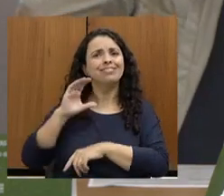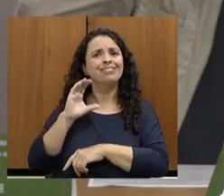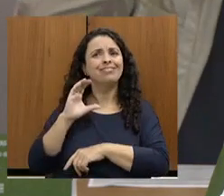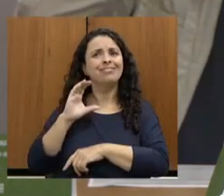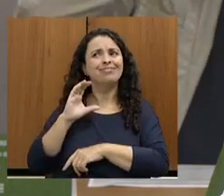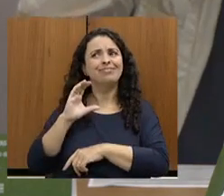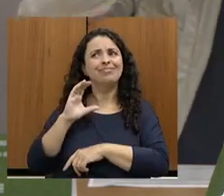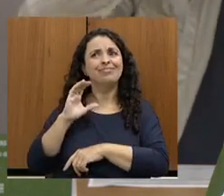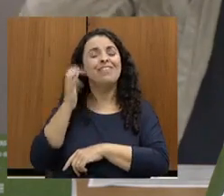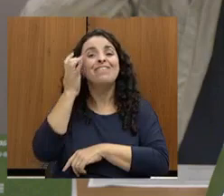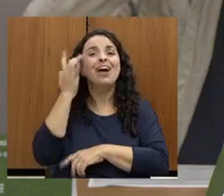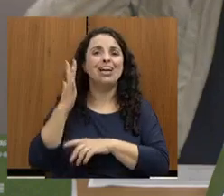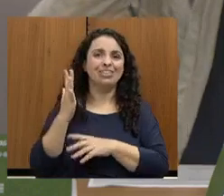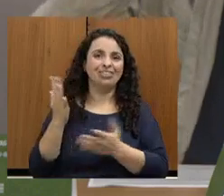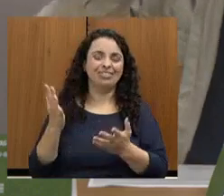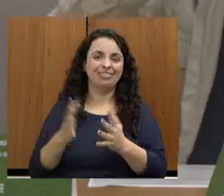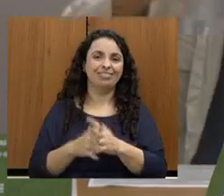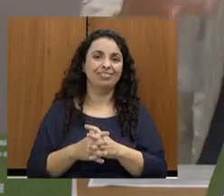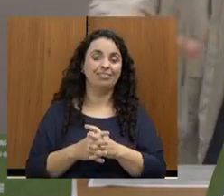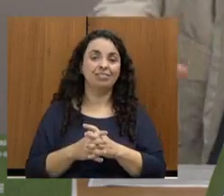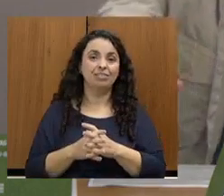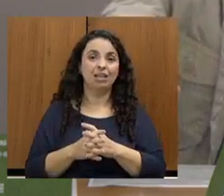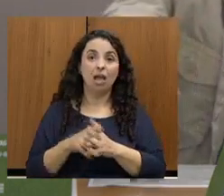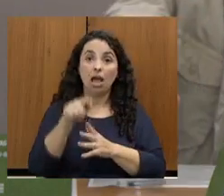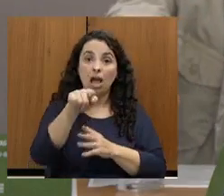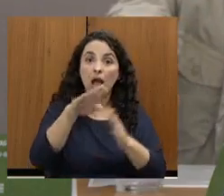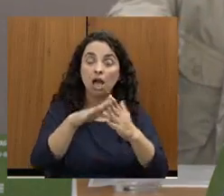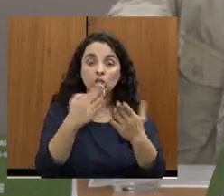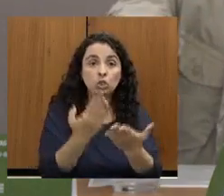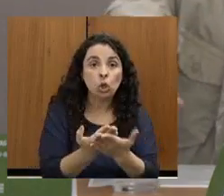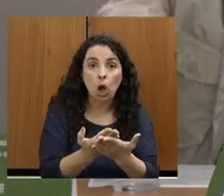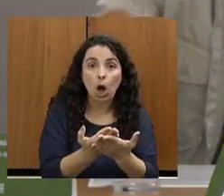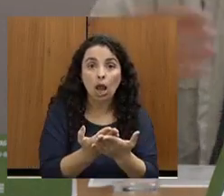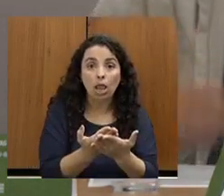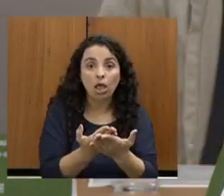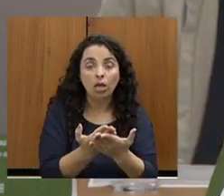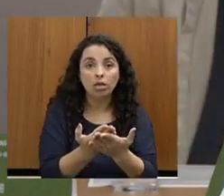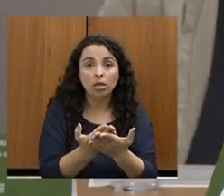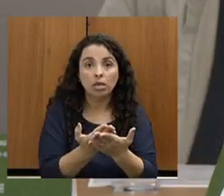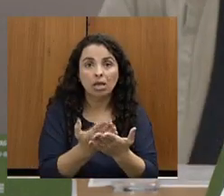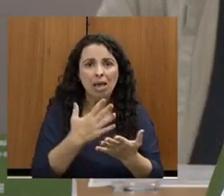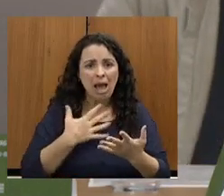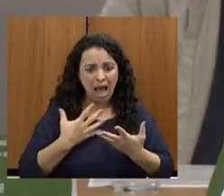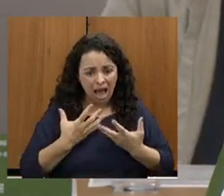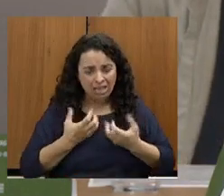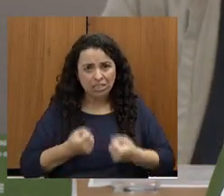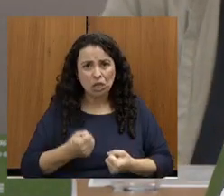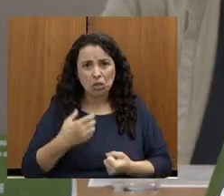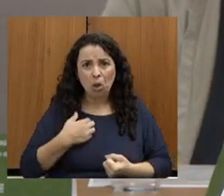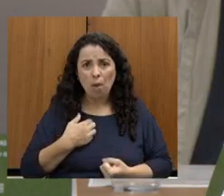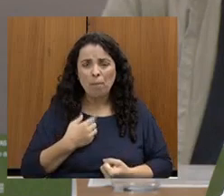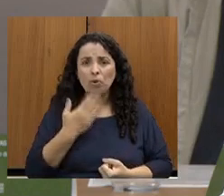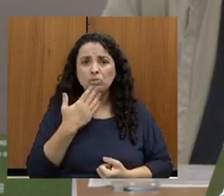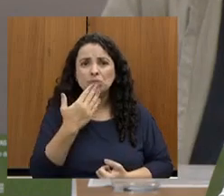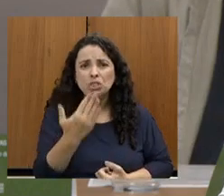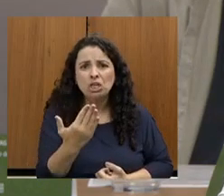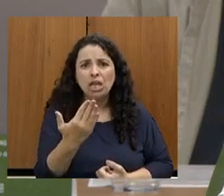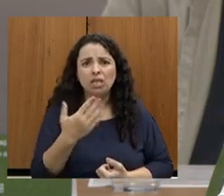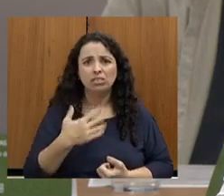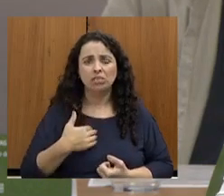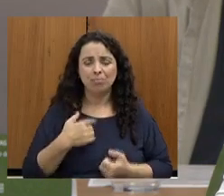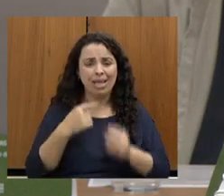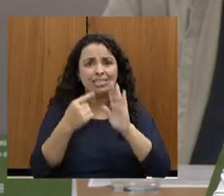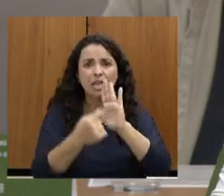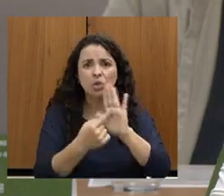Não fui ouvida pela escola. Meus apelos não foram ouvidos. Apelos esses